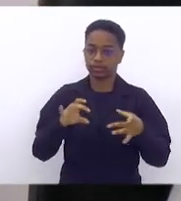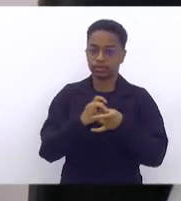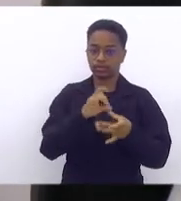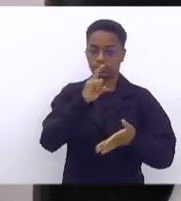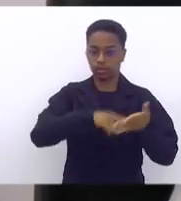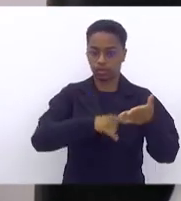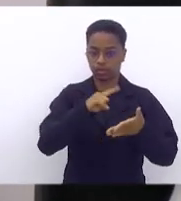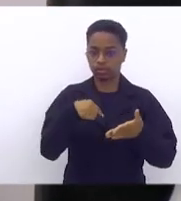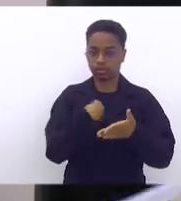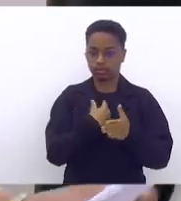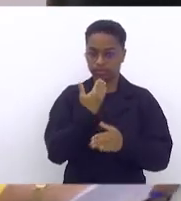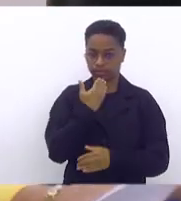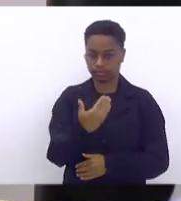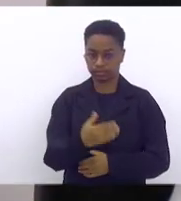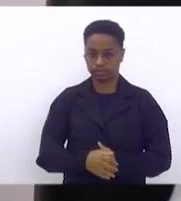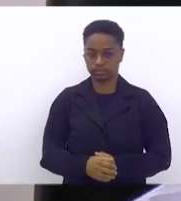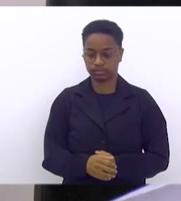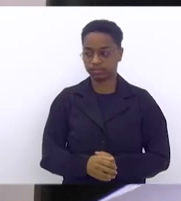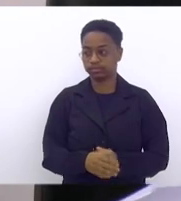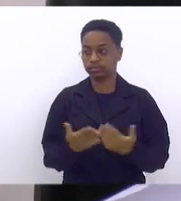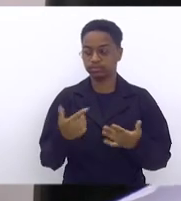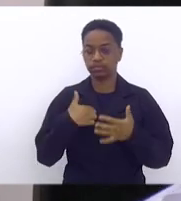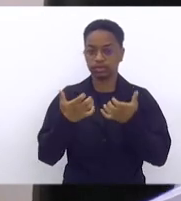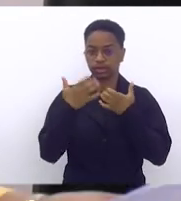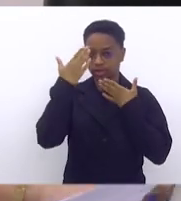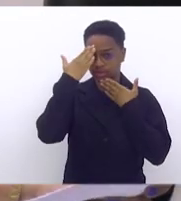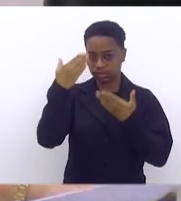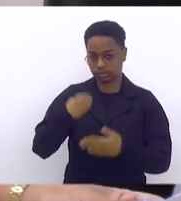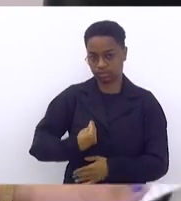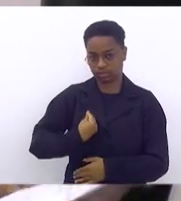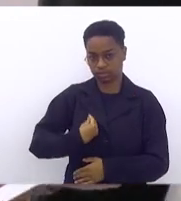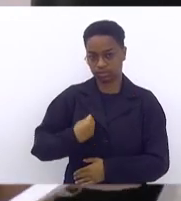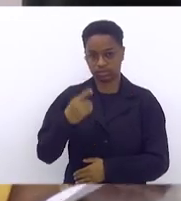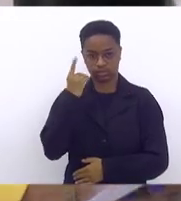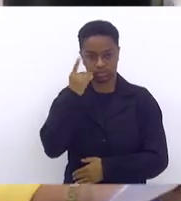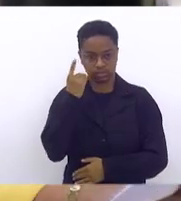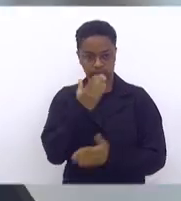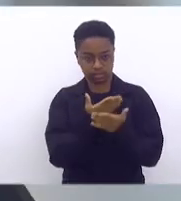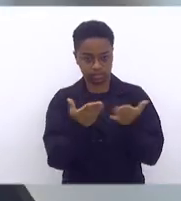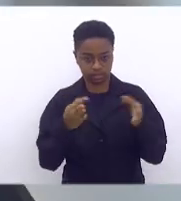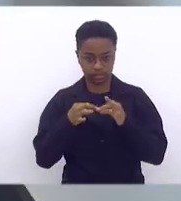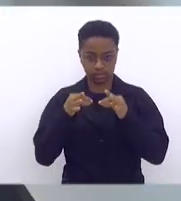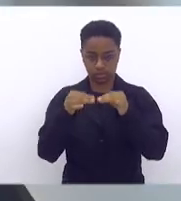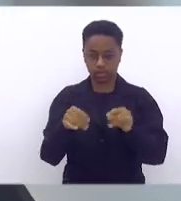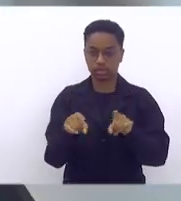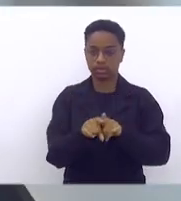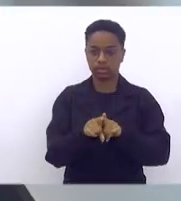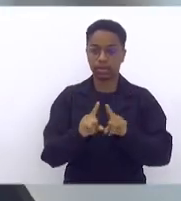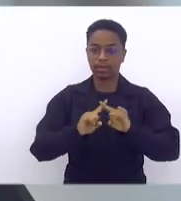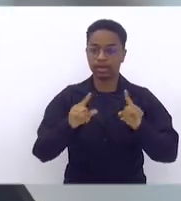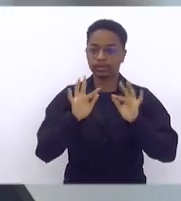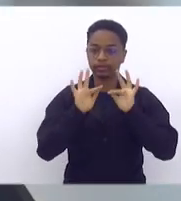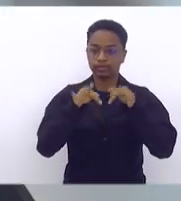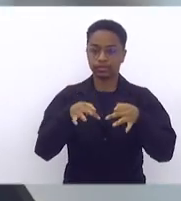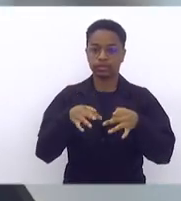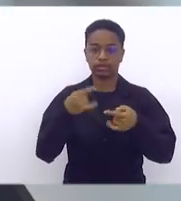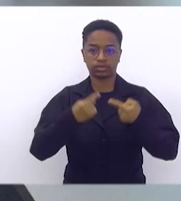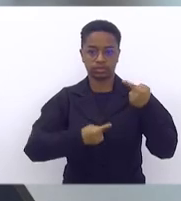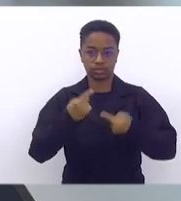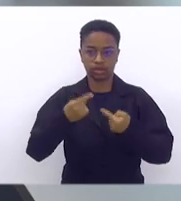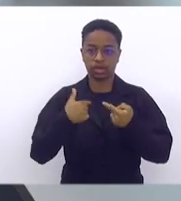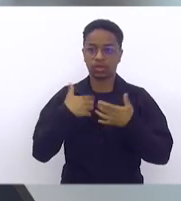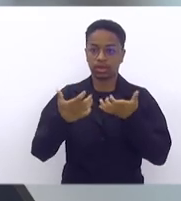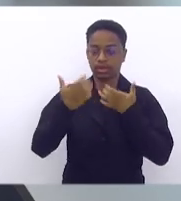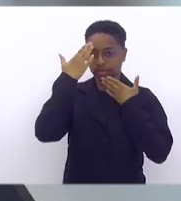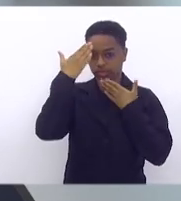nós solicitamos. Bom, quero agradecer a presença dos deputados e das deputadas. Obrigada. E nada mais havendo a tratar, gostaria de